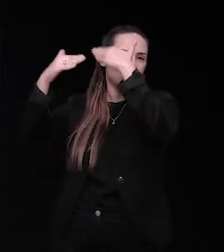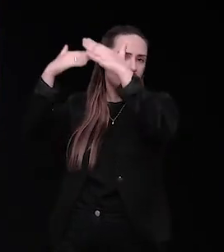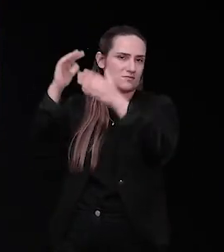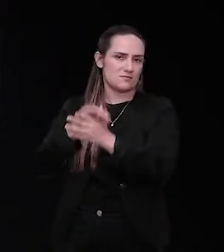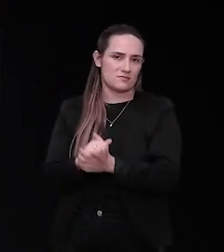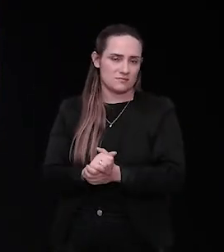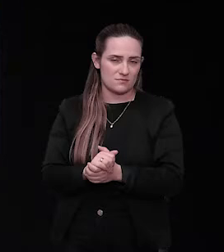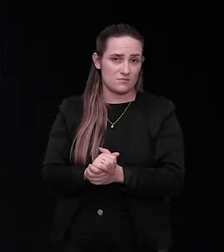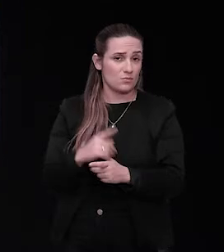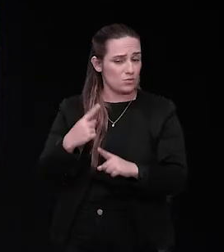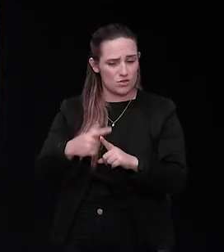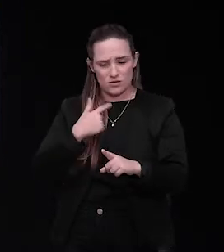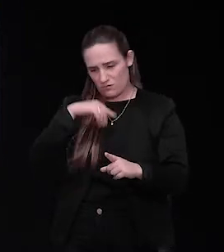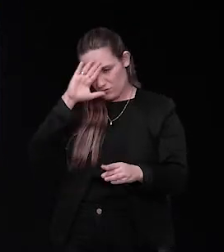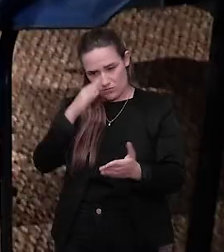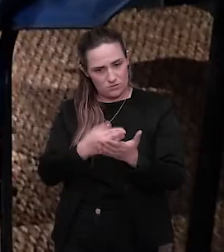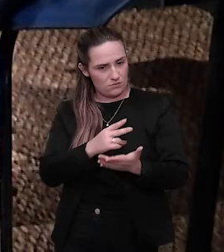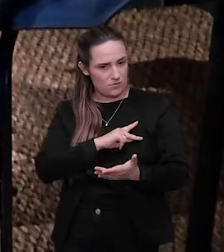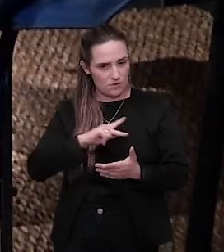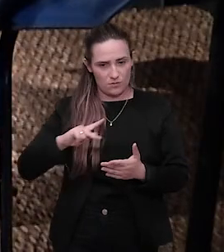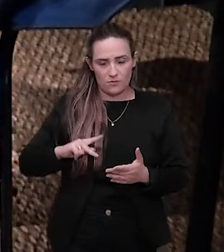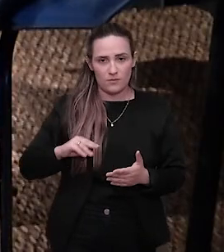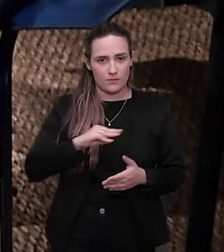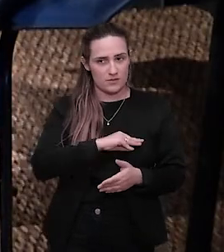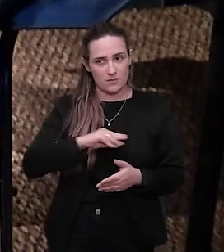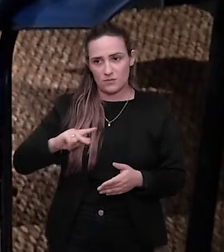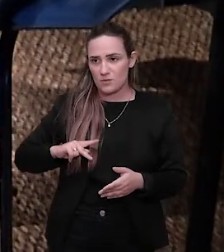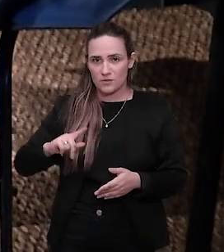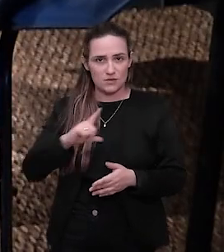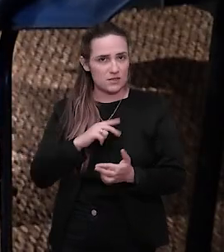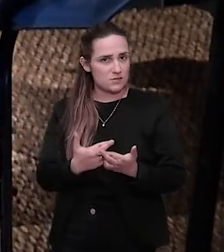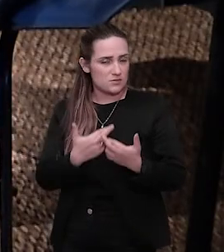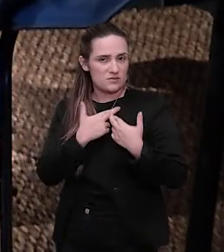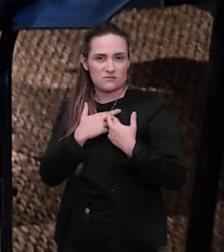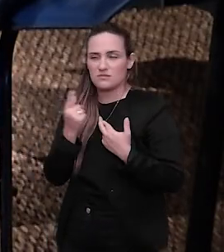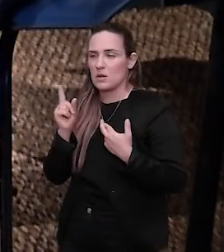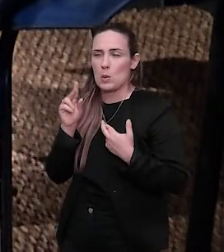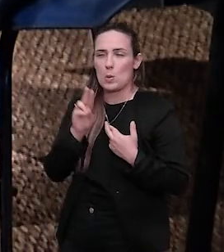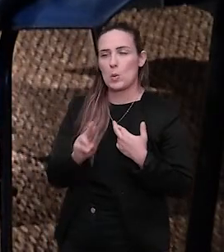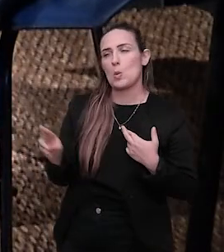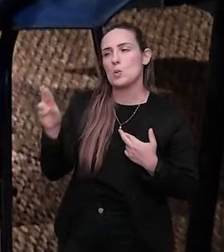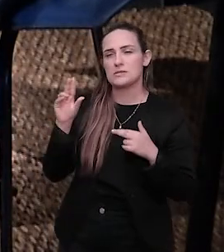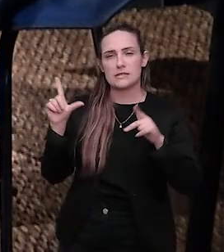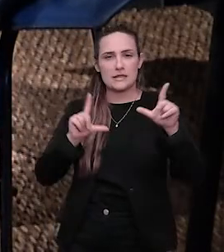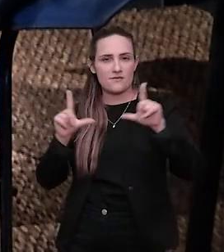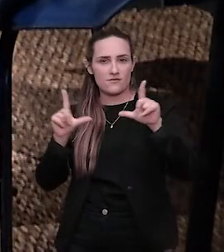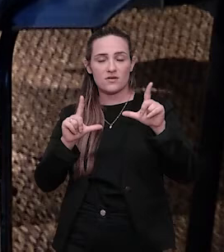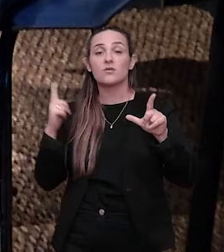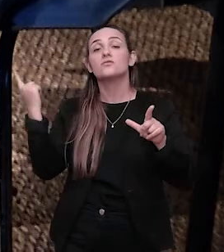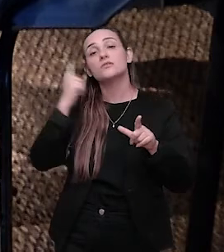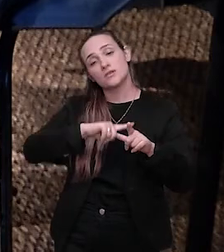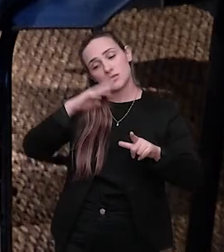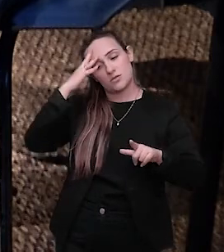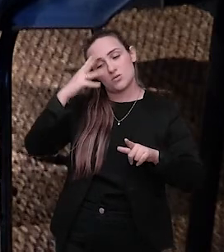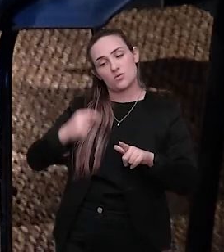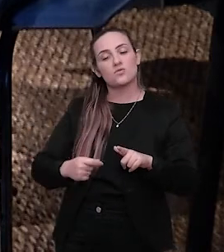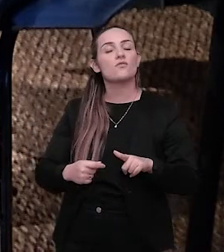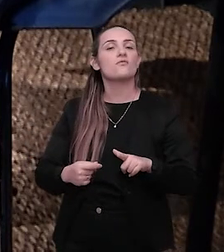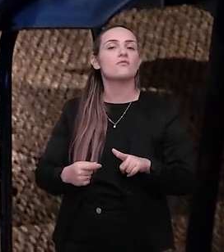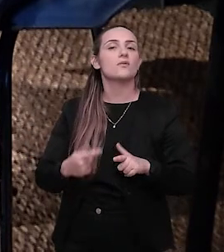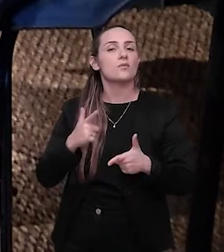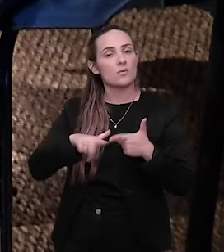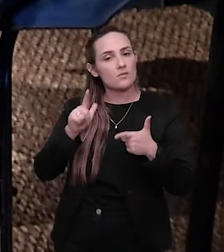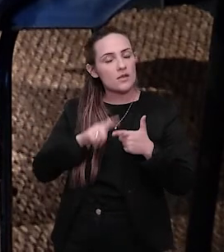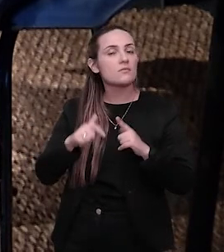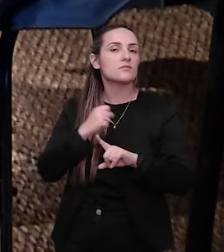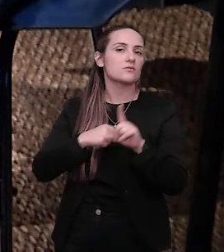Ministério Público que eu acredito, é um Ministério Público responsável, não midiático, que traga resolutividade e resultados para a própria